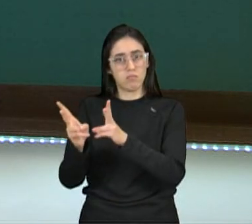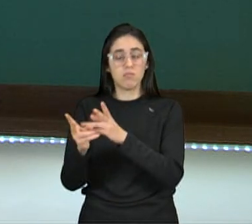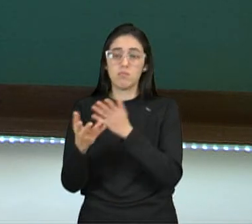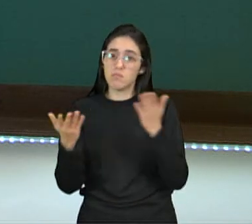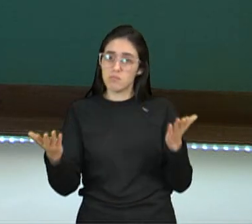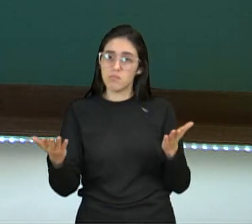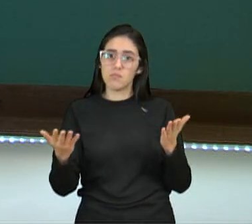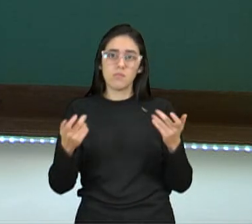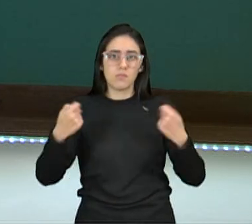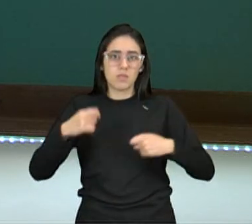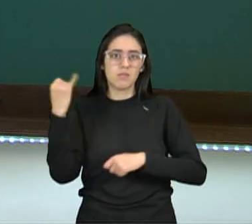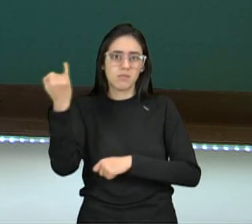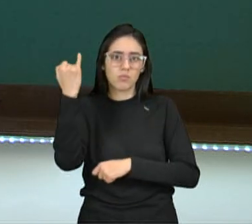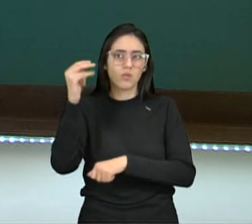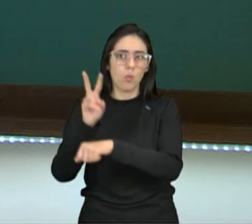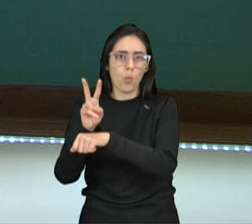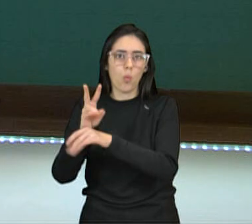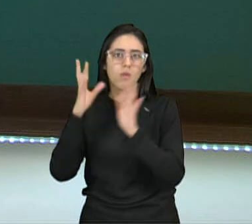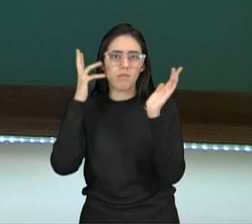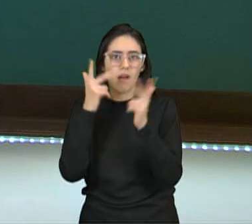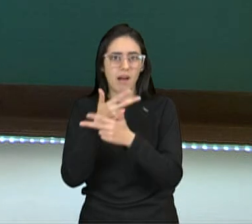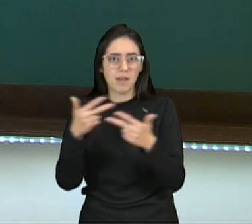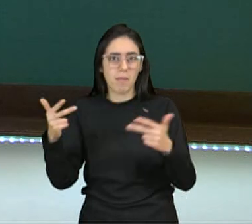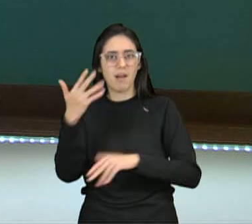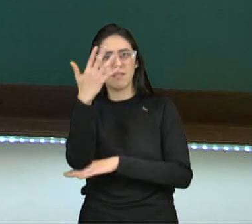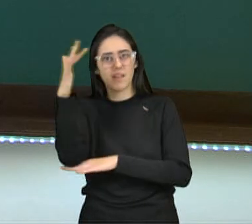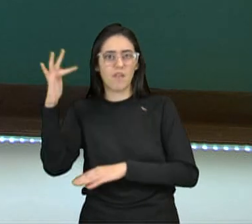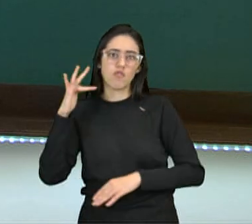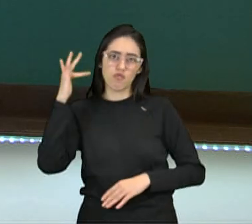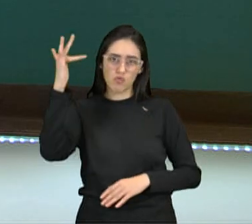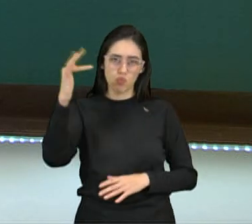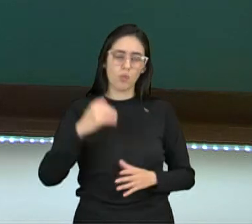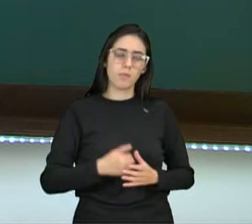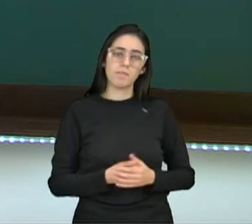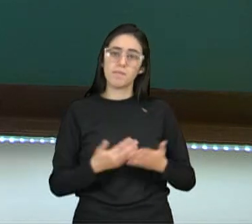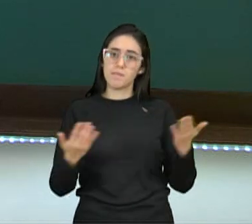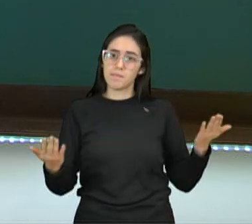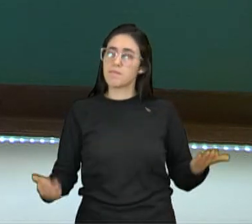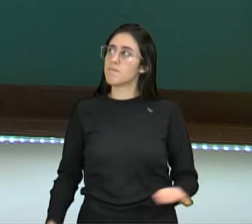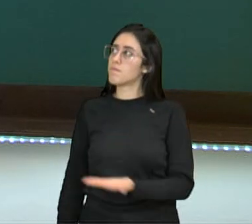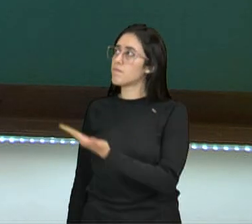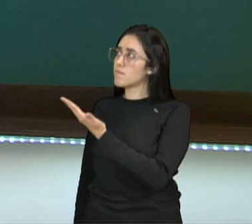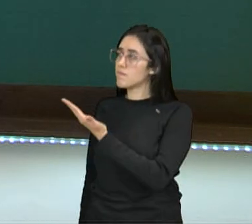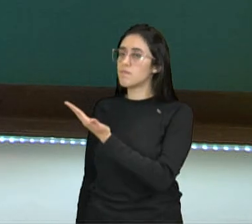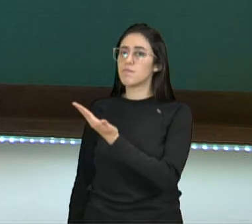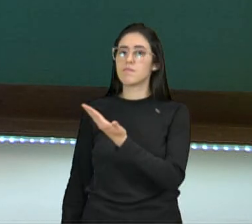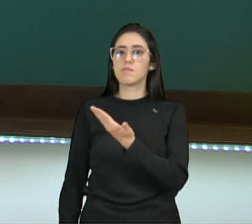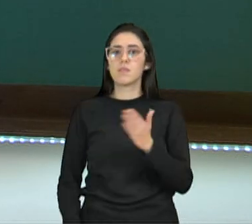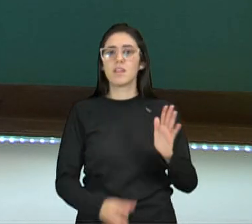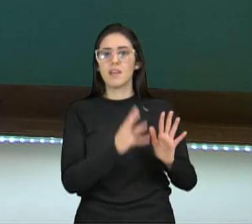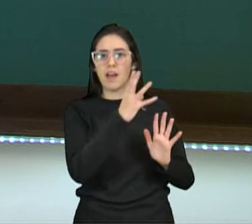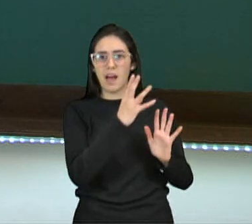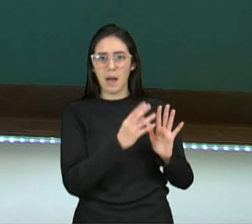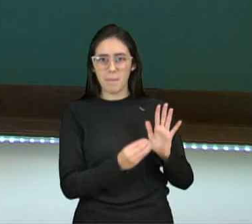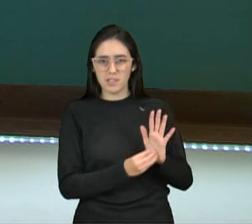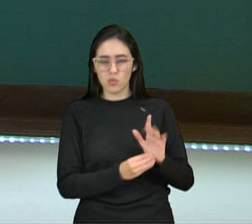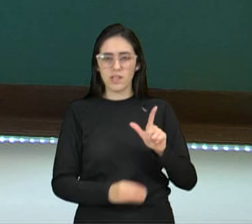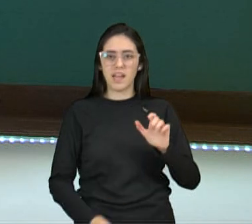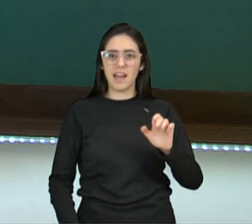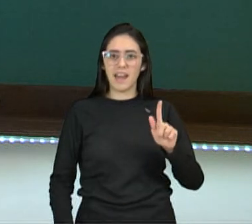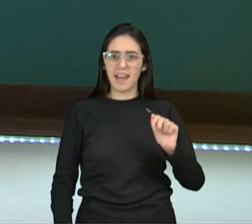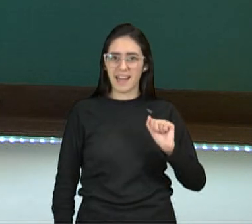justamente para conservar essas espécies, né, para o futuro. Então, temos características ali. A Amazônia Legal, né, que é a